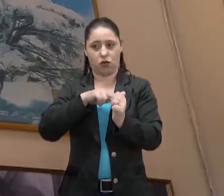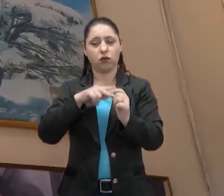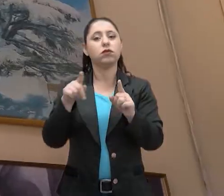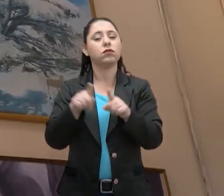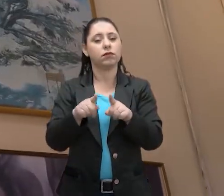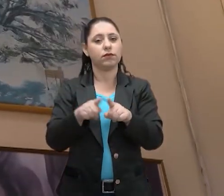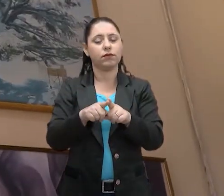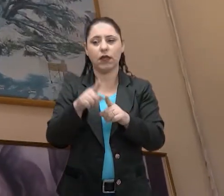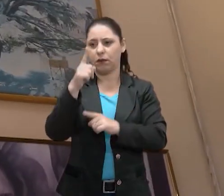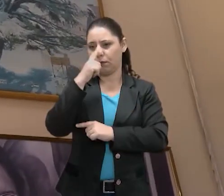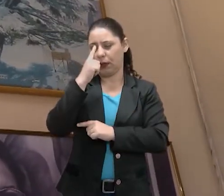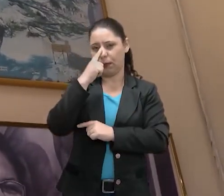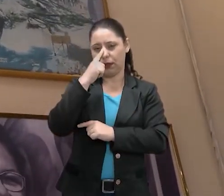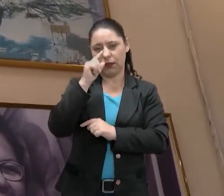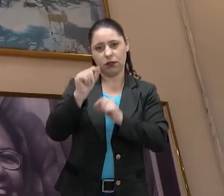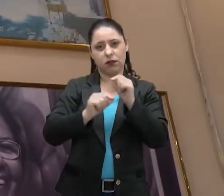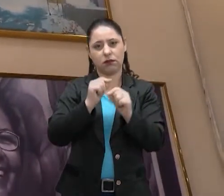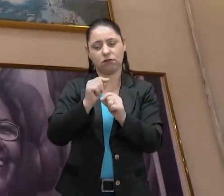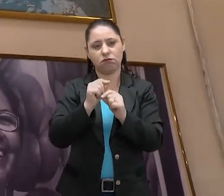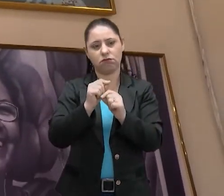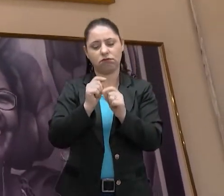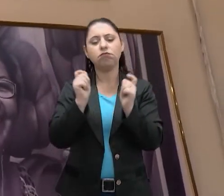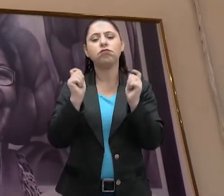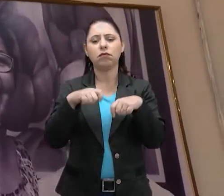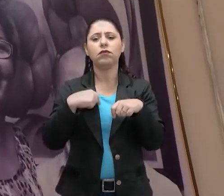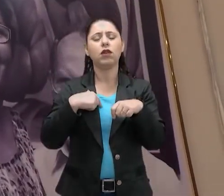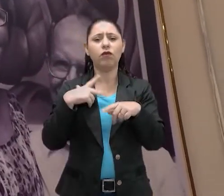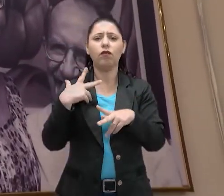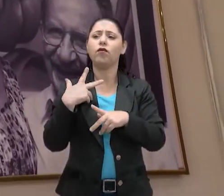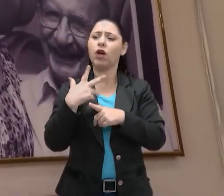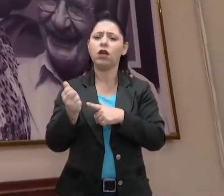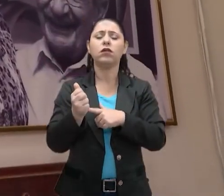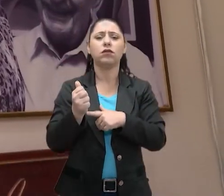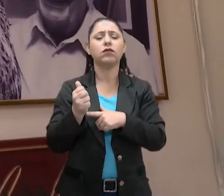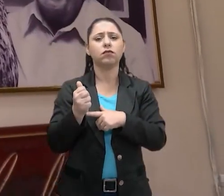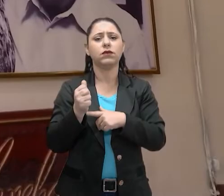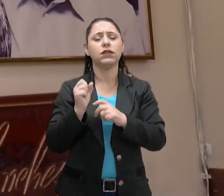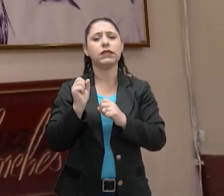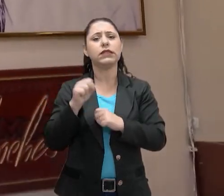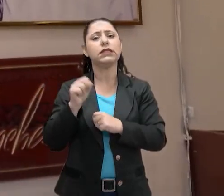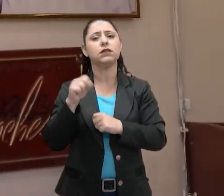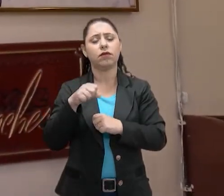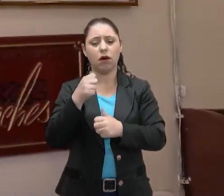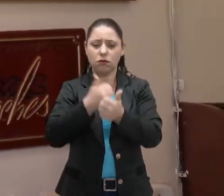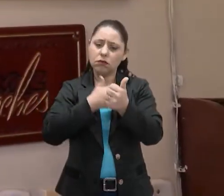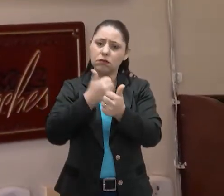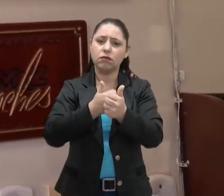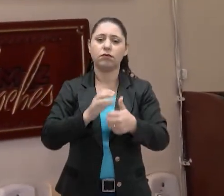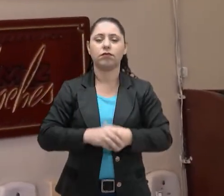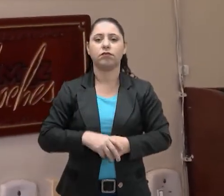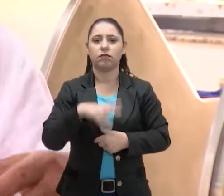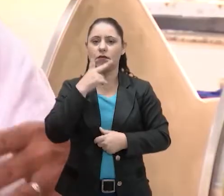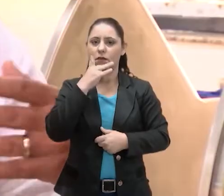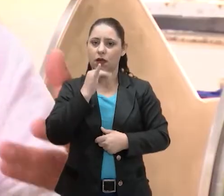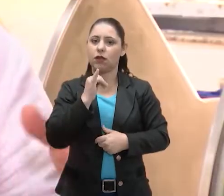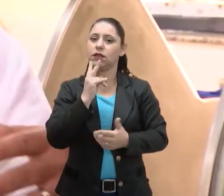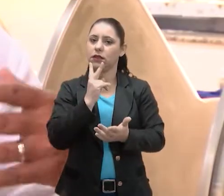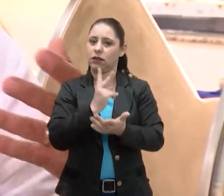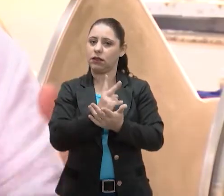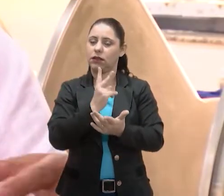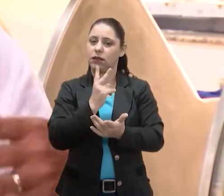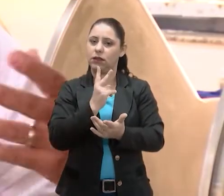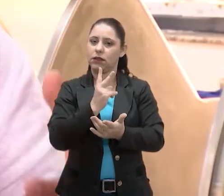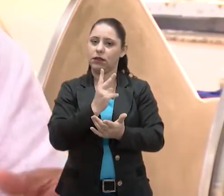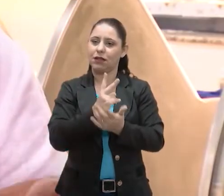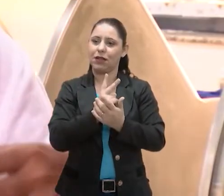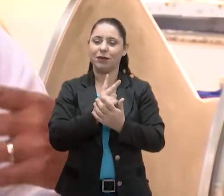gente. Então, minha mãe falou de pronto, ela falou, não, vamos tentar, né? Meu pai sempre foi